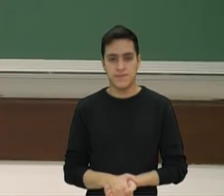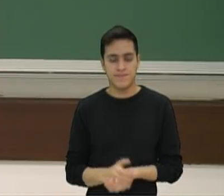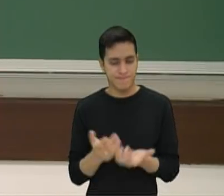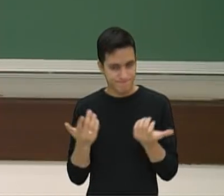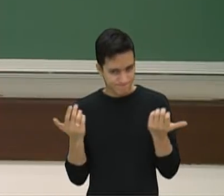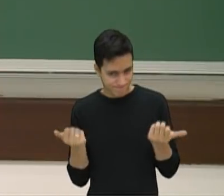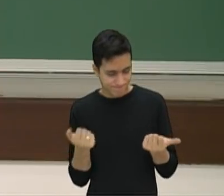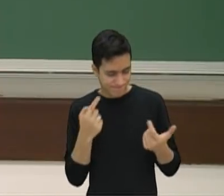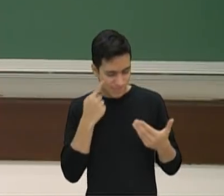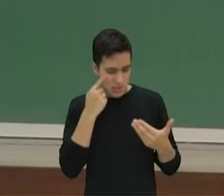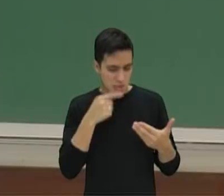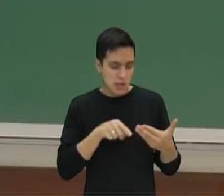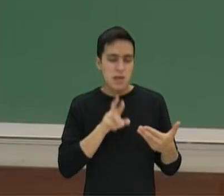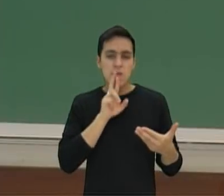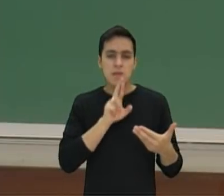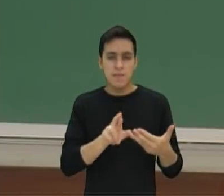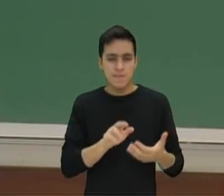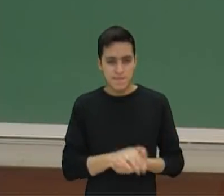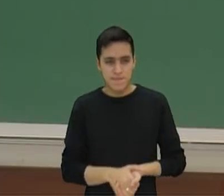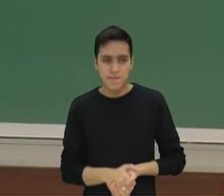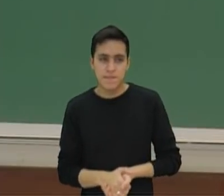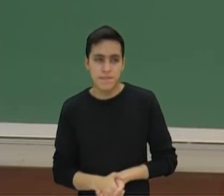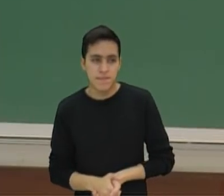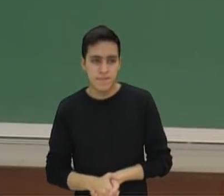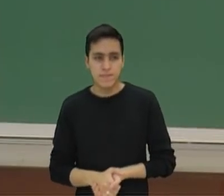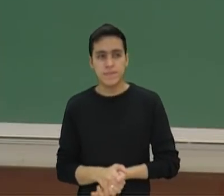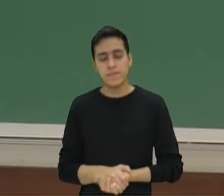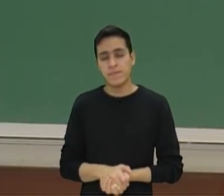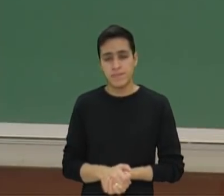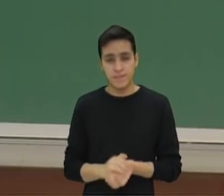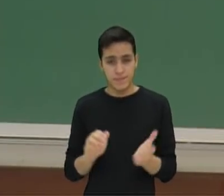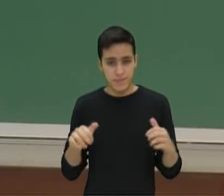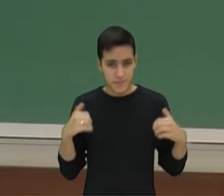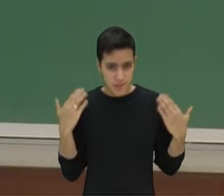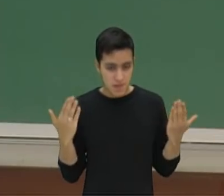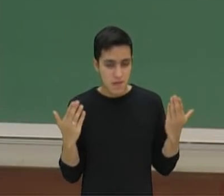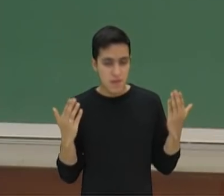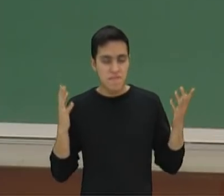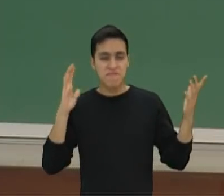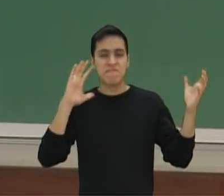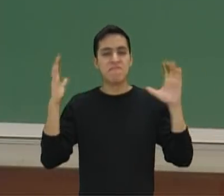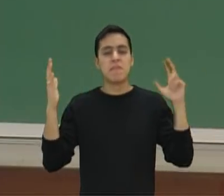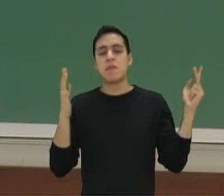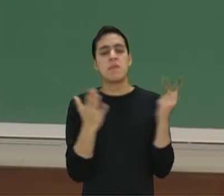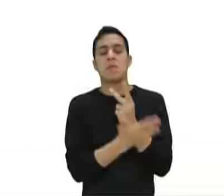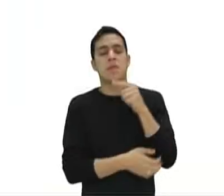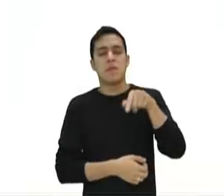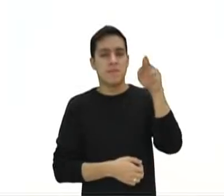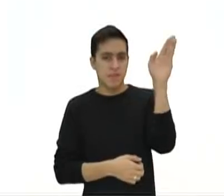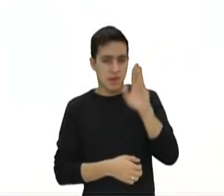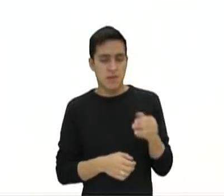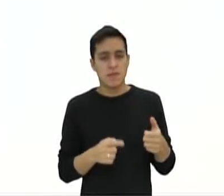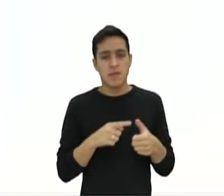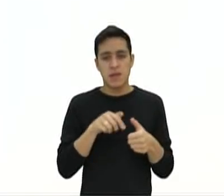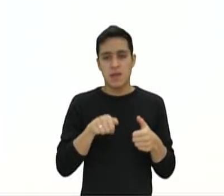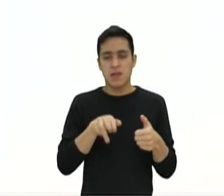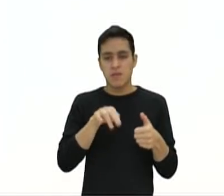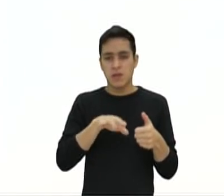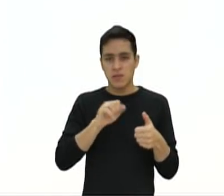Vamos conferir a resposta, pessoal? Quais os climas que ocorrem no Brasil?